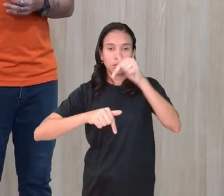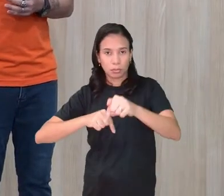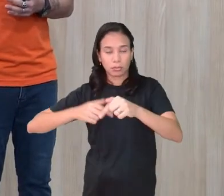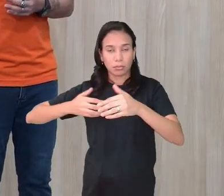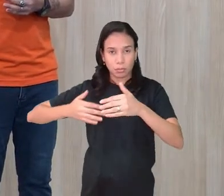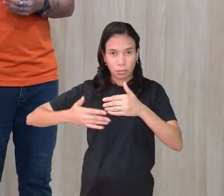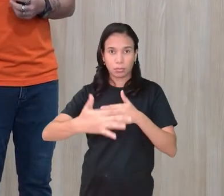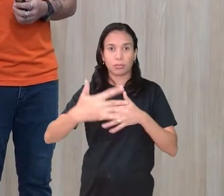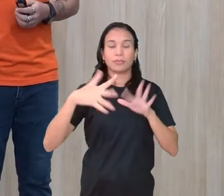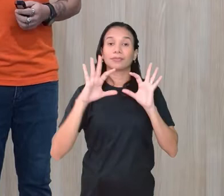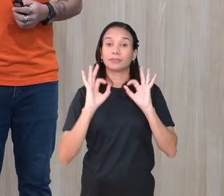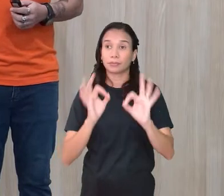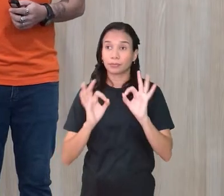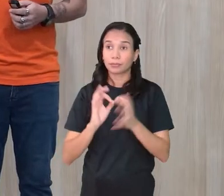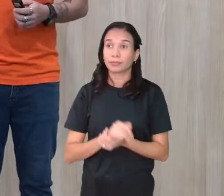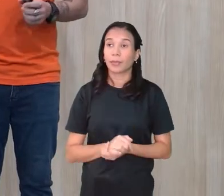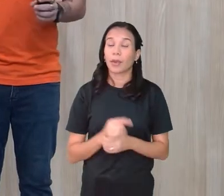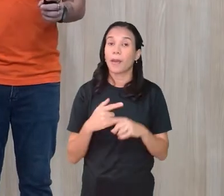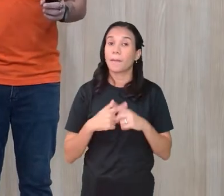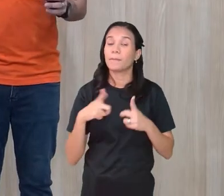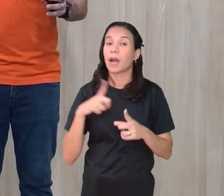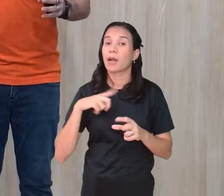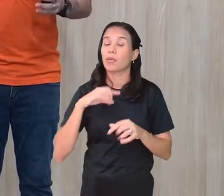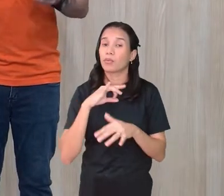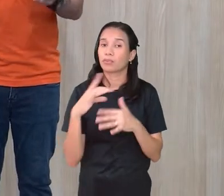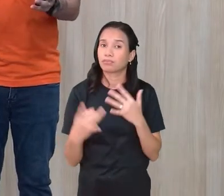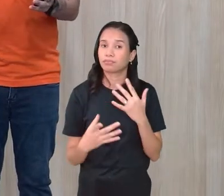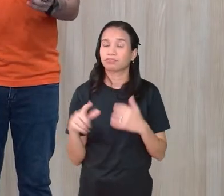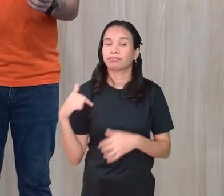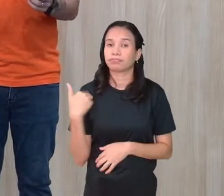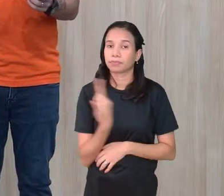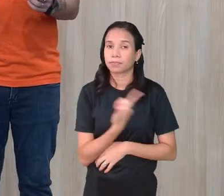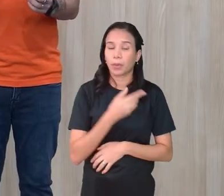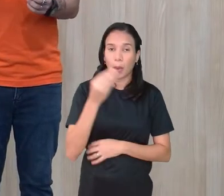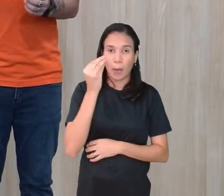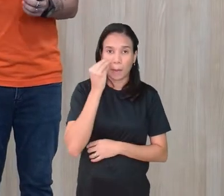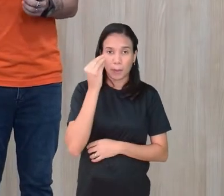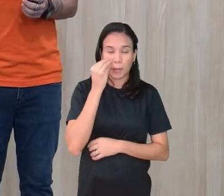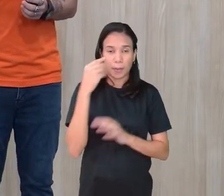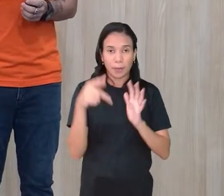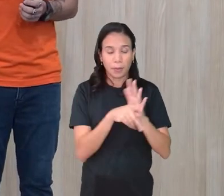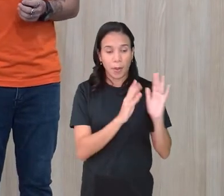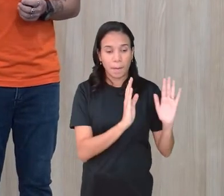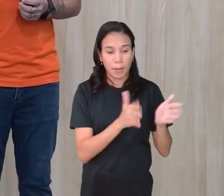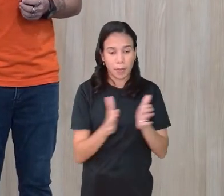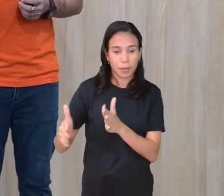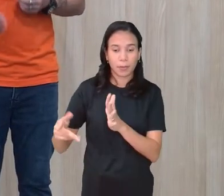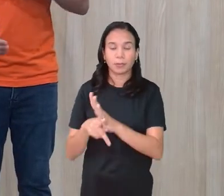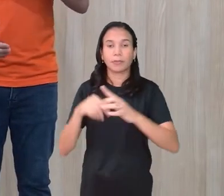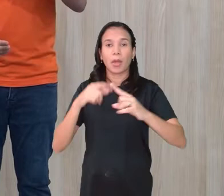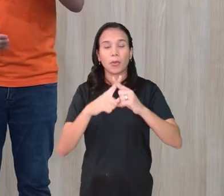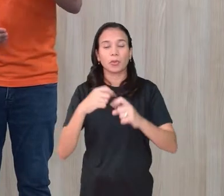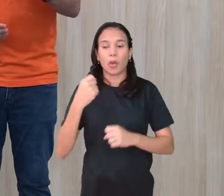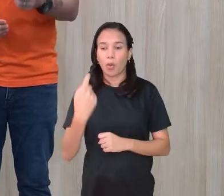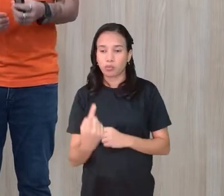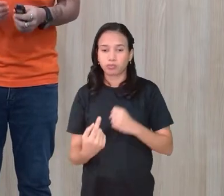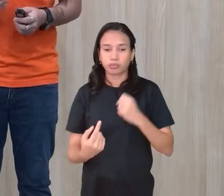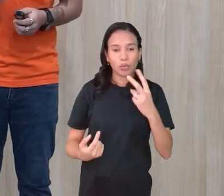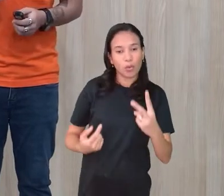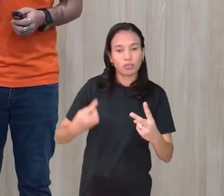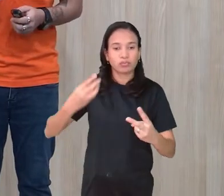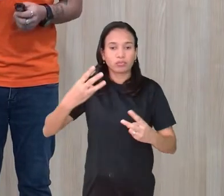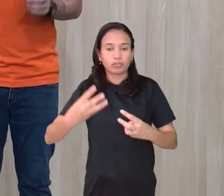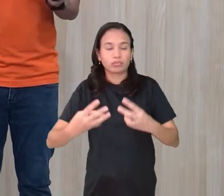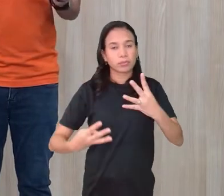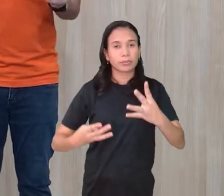7 em 7, bom? Só que isso tem um detalhe. Quando a gente está observando essa sequência, multiplicando por 1, multiplicando por 2, a